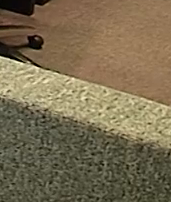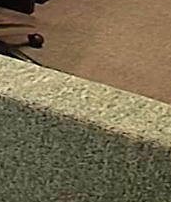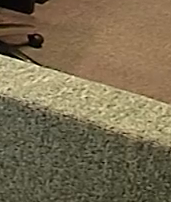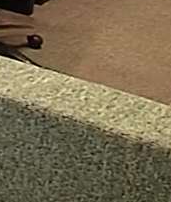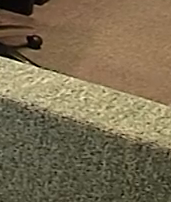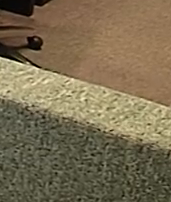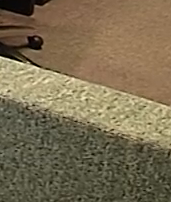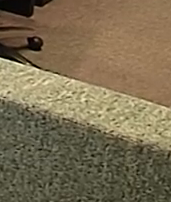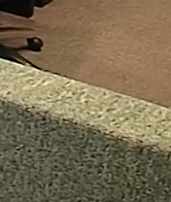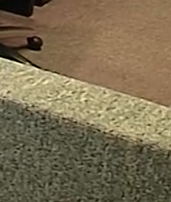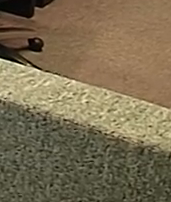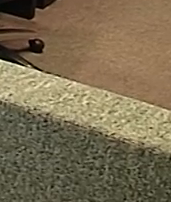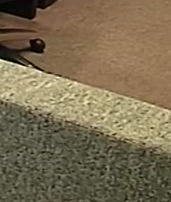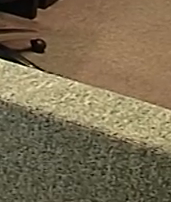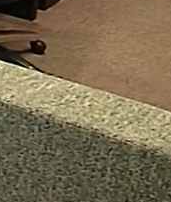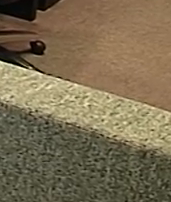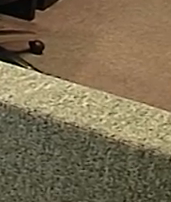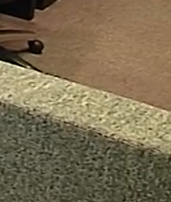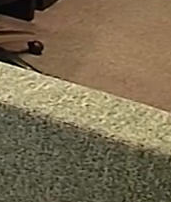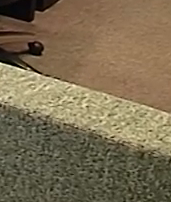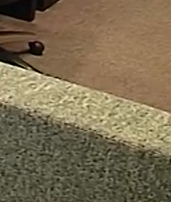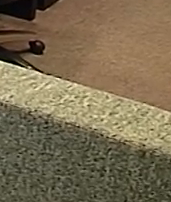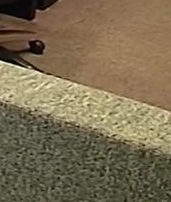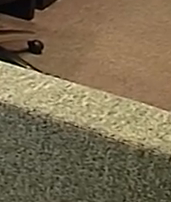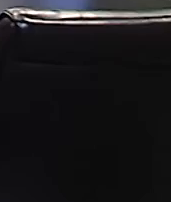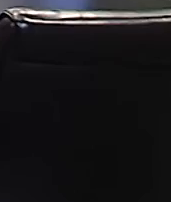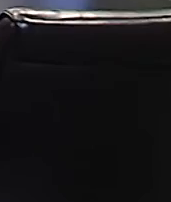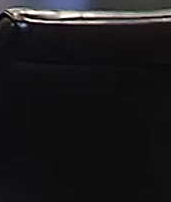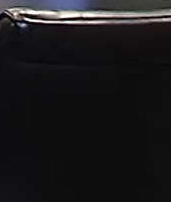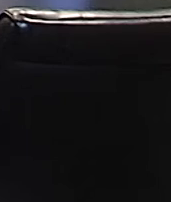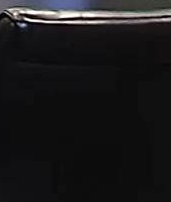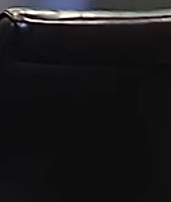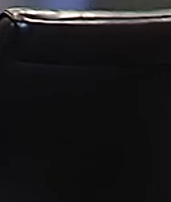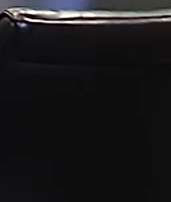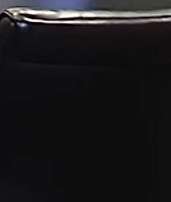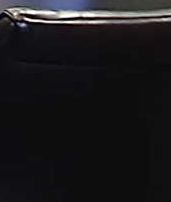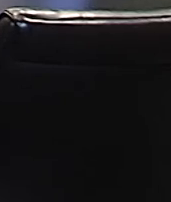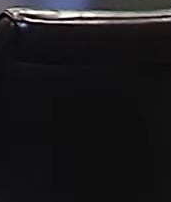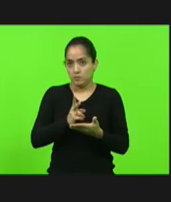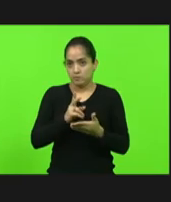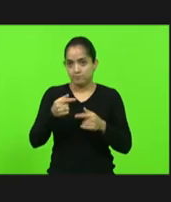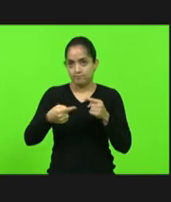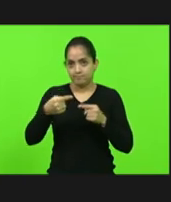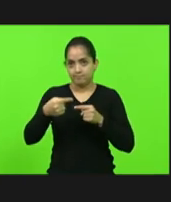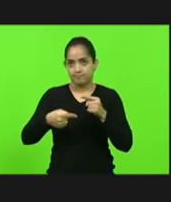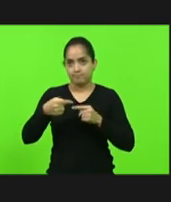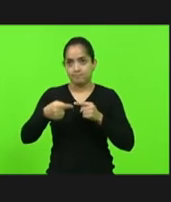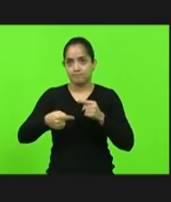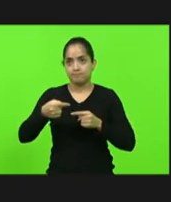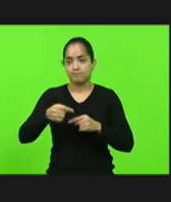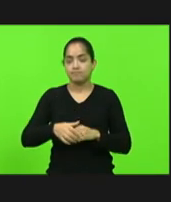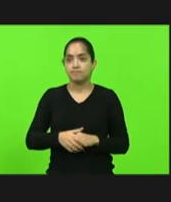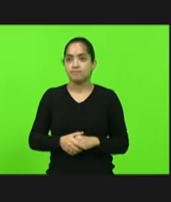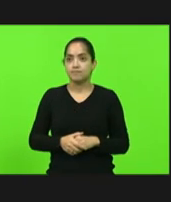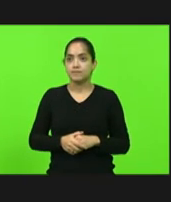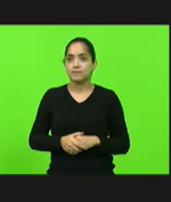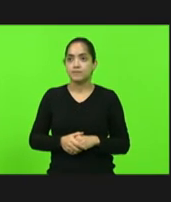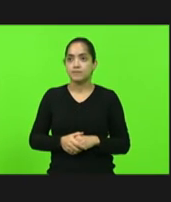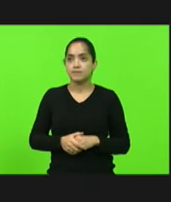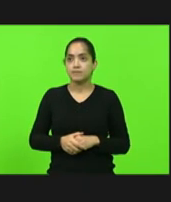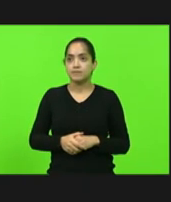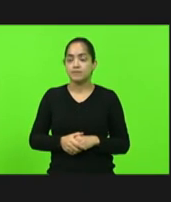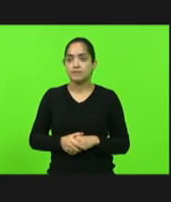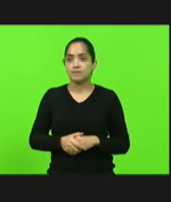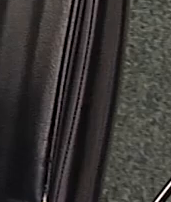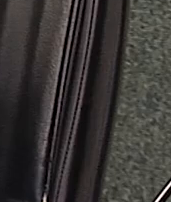privadas dois requerimentos também foram aprovados um para audiência pública que vai debater na falta de profissionais da Saúde